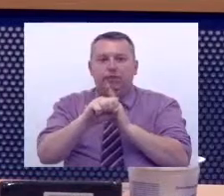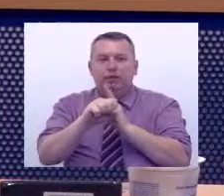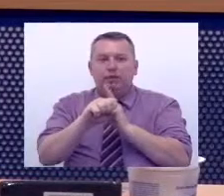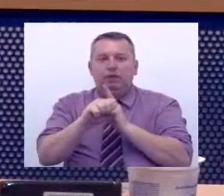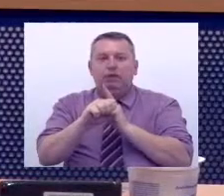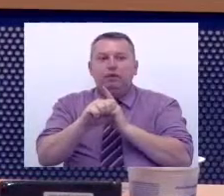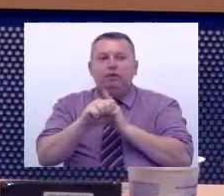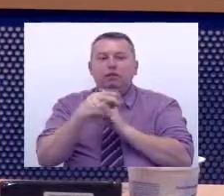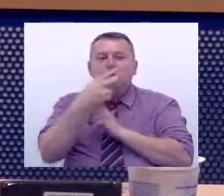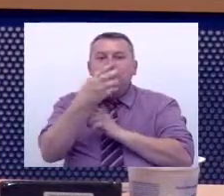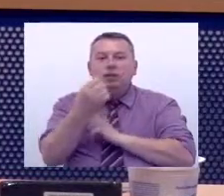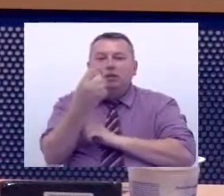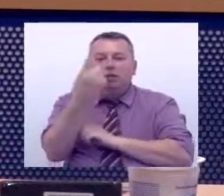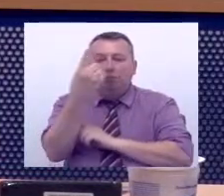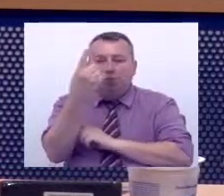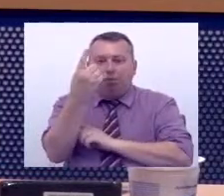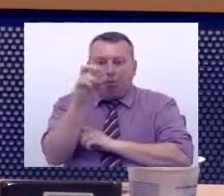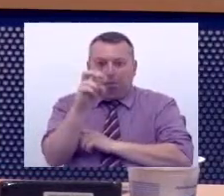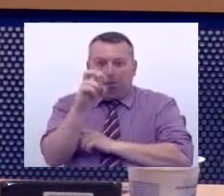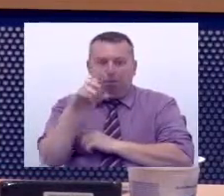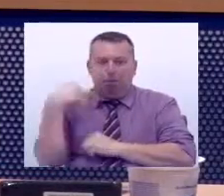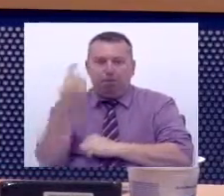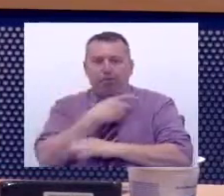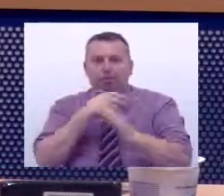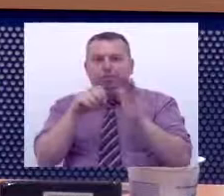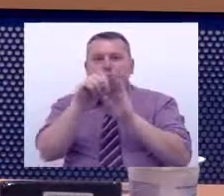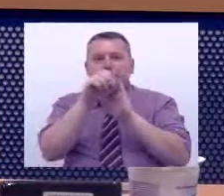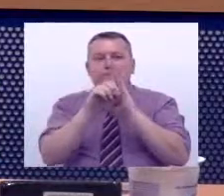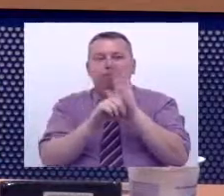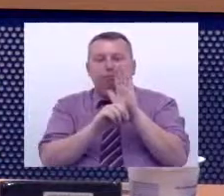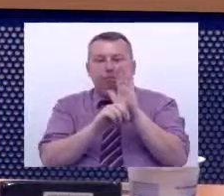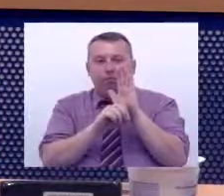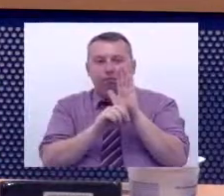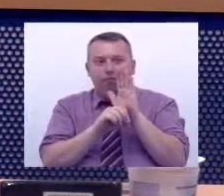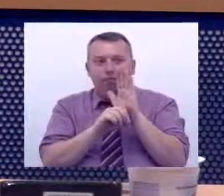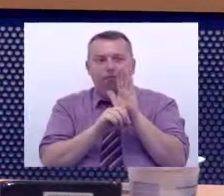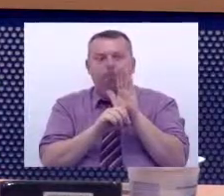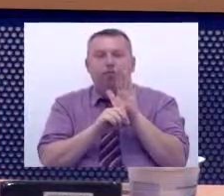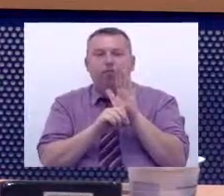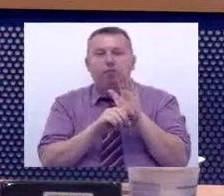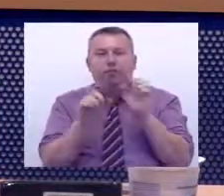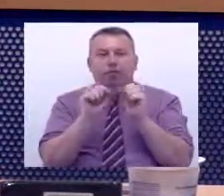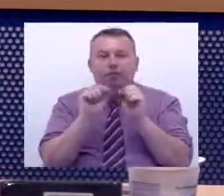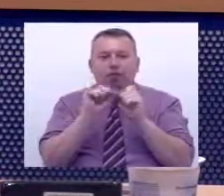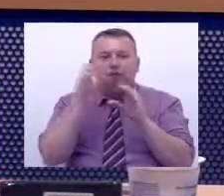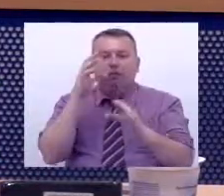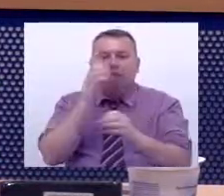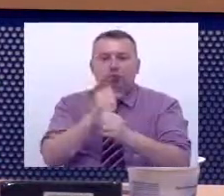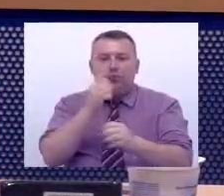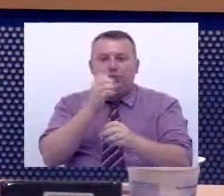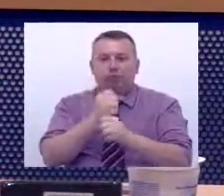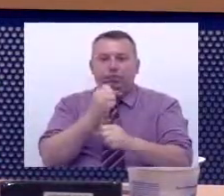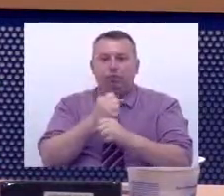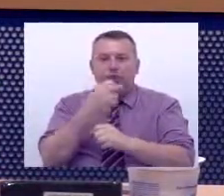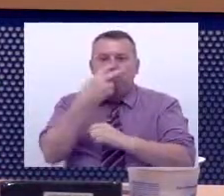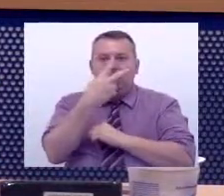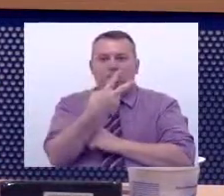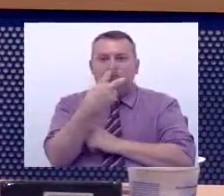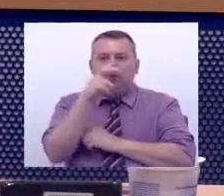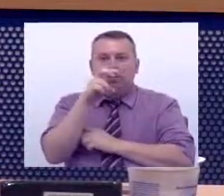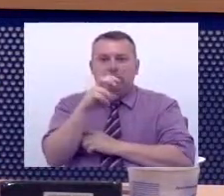Para 2015, nosso orçamento, ele perfaz um total de